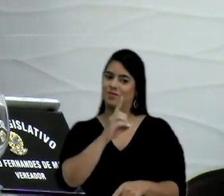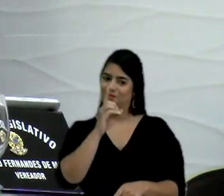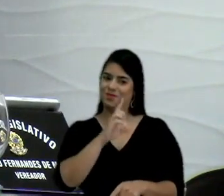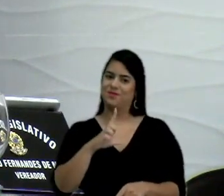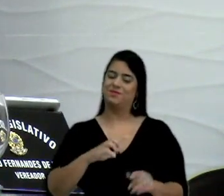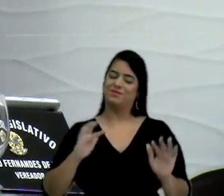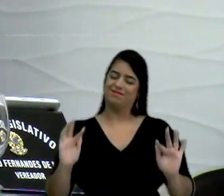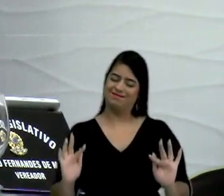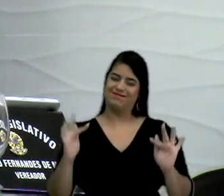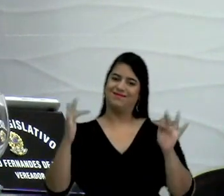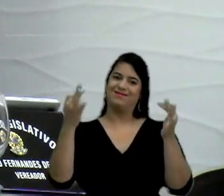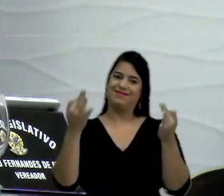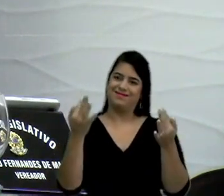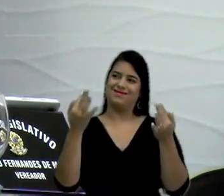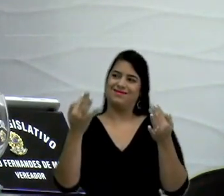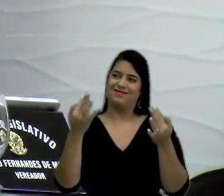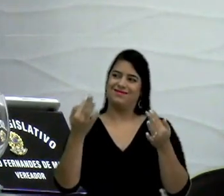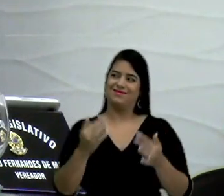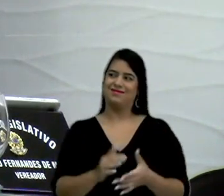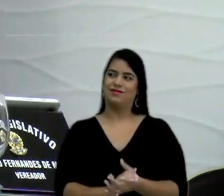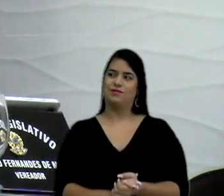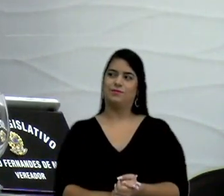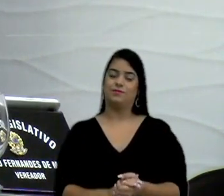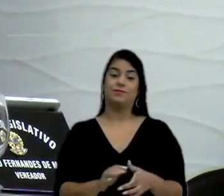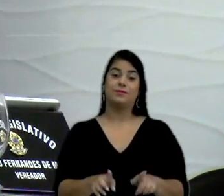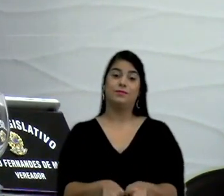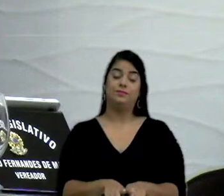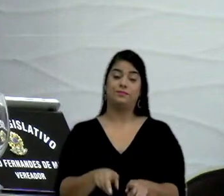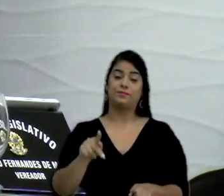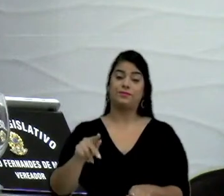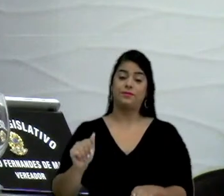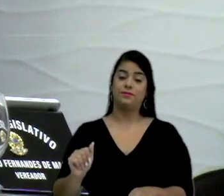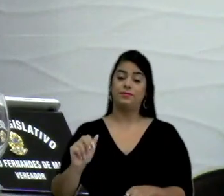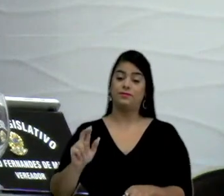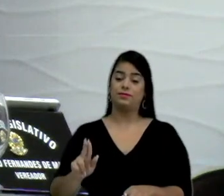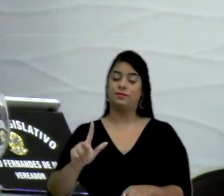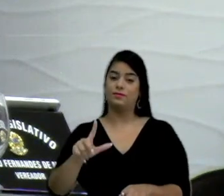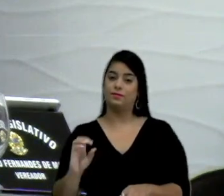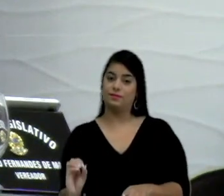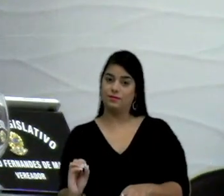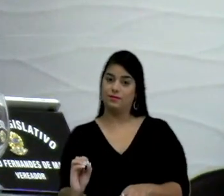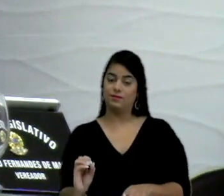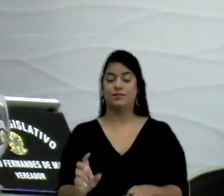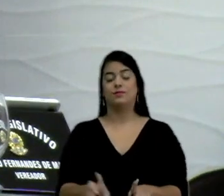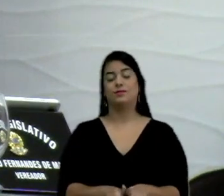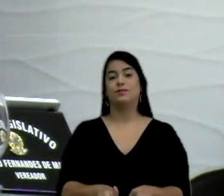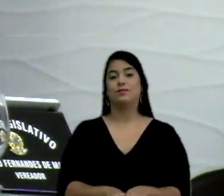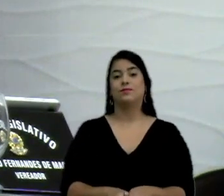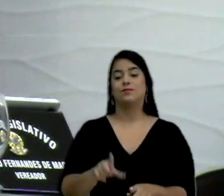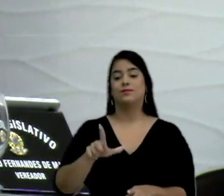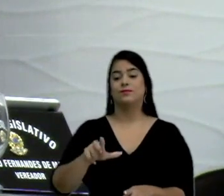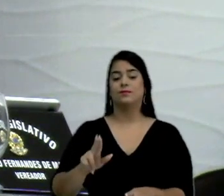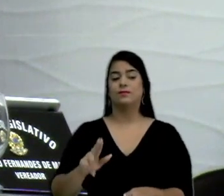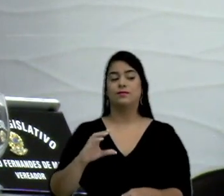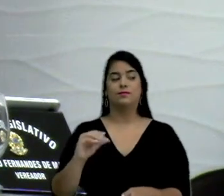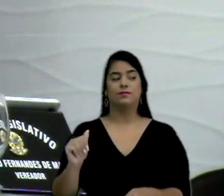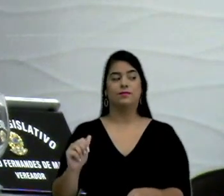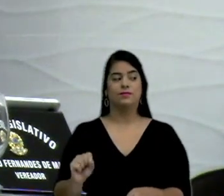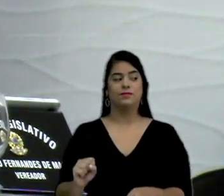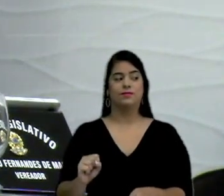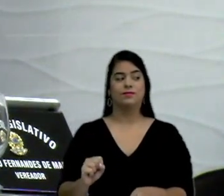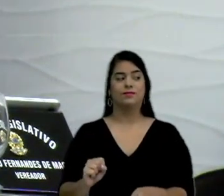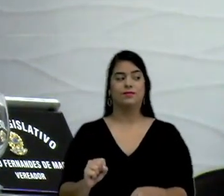né Paula a Paulo Rogério na sexta-feira né Paulinho da Parmegiana Lucas Fernandes meu